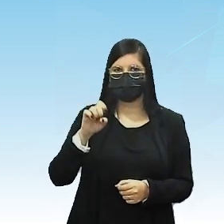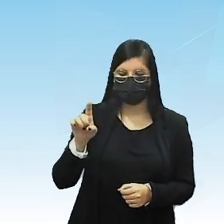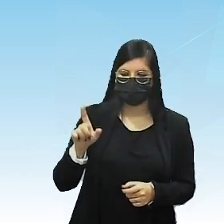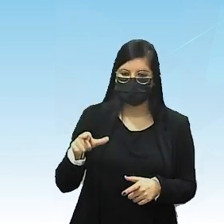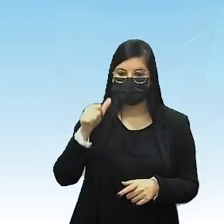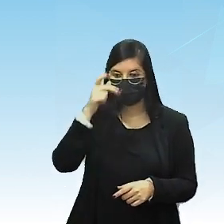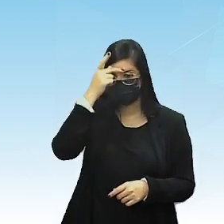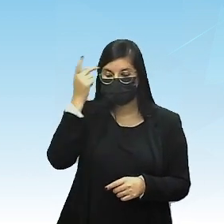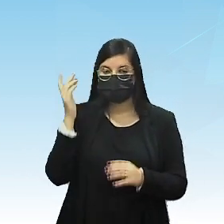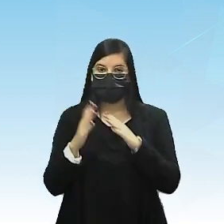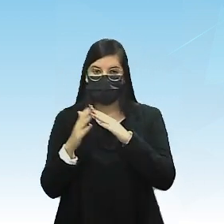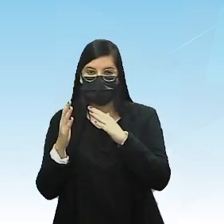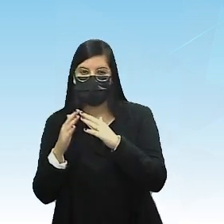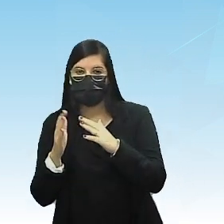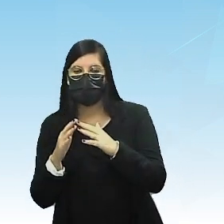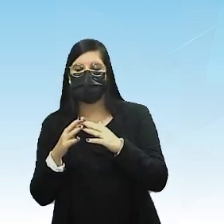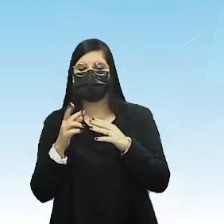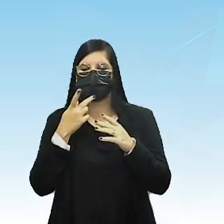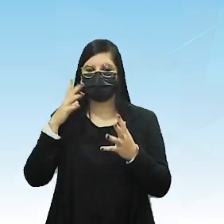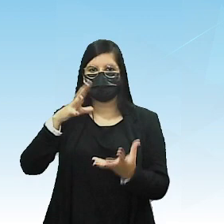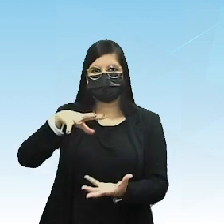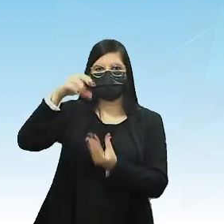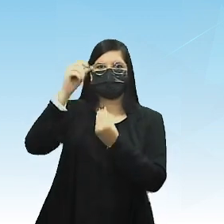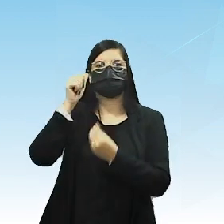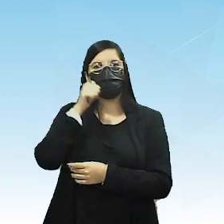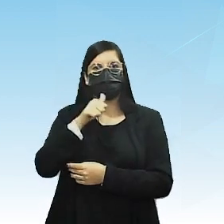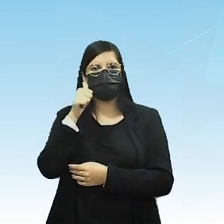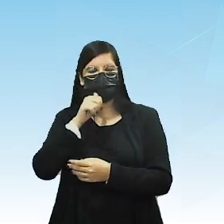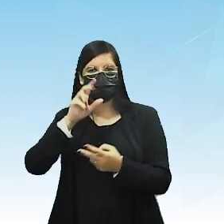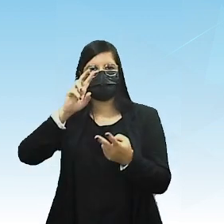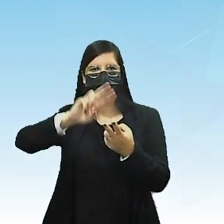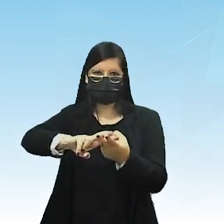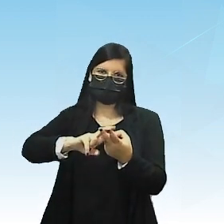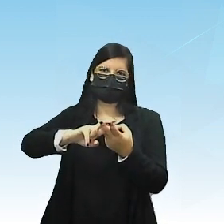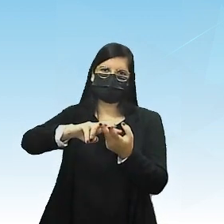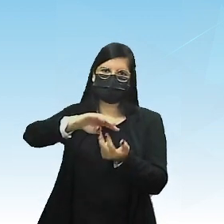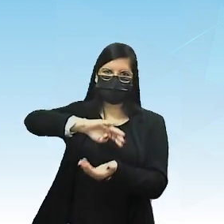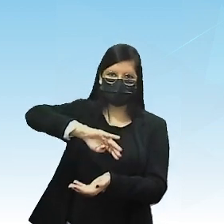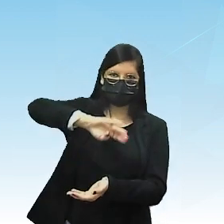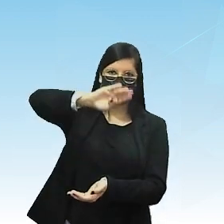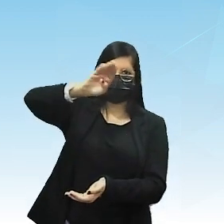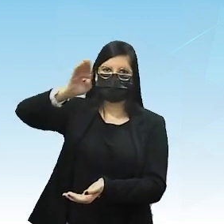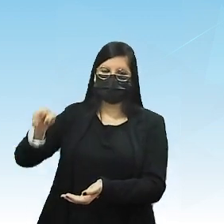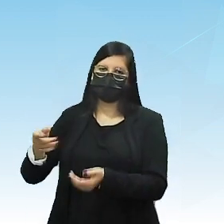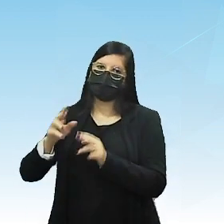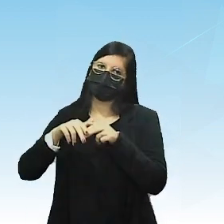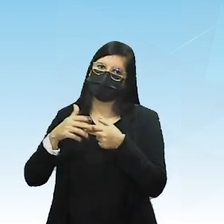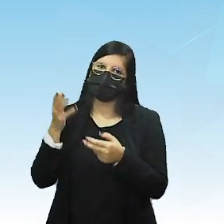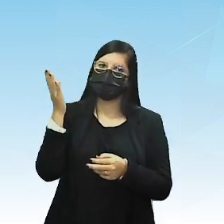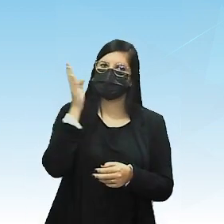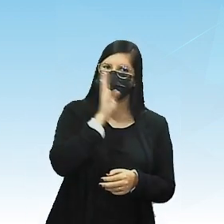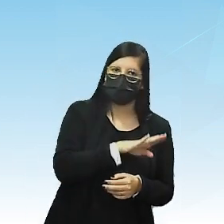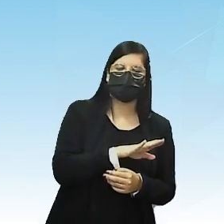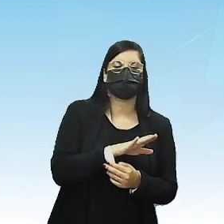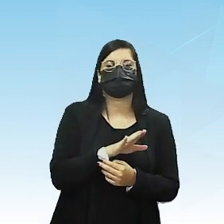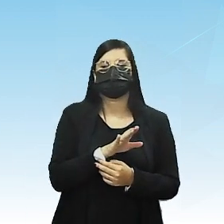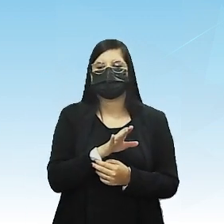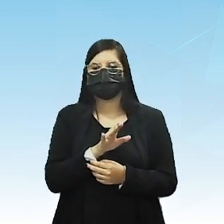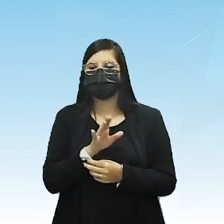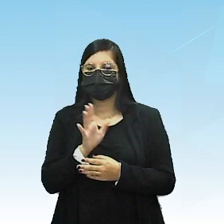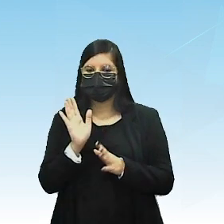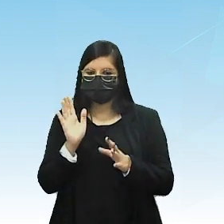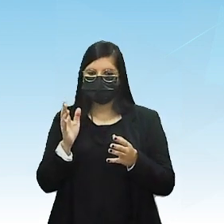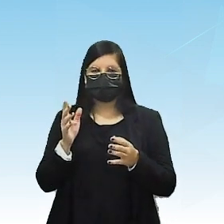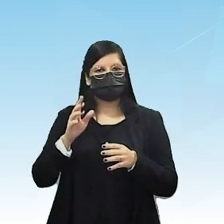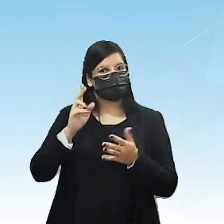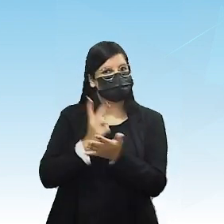moradores mais antigos, o espírito de uma moça está aprisionado na caverna por causa de uma maldição feita pela sua madrasta. Dizem que até